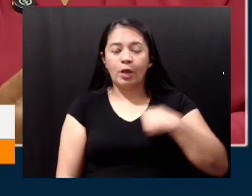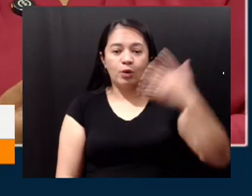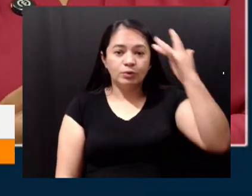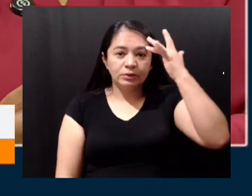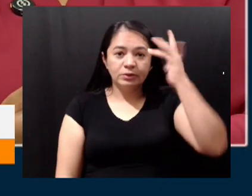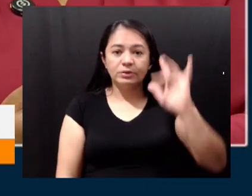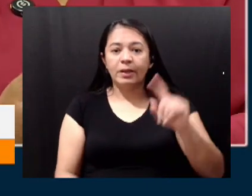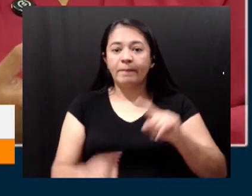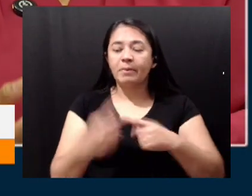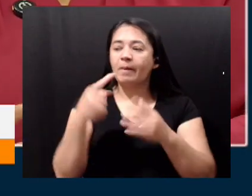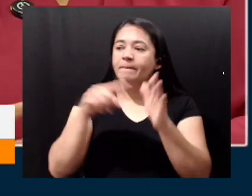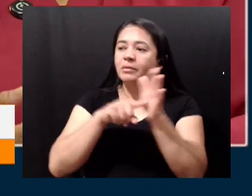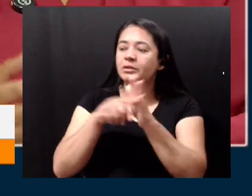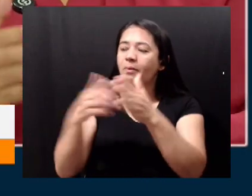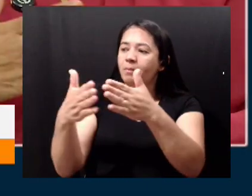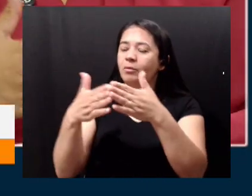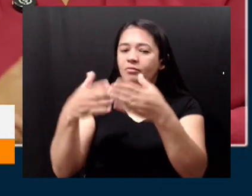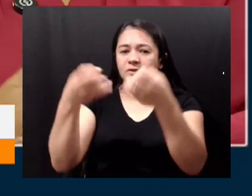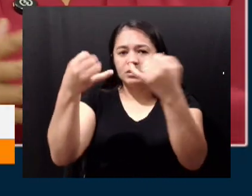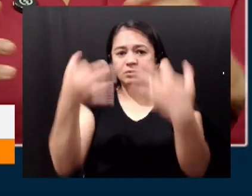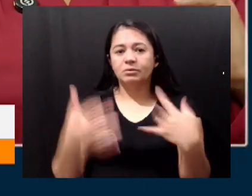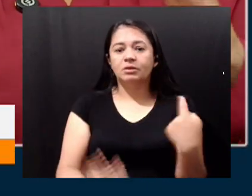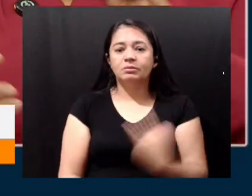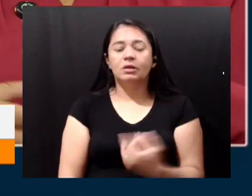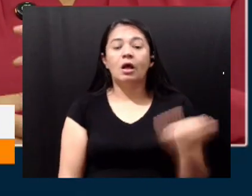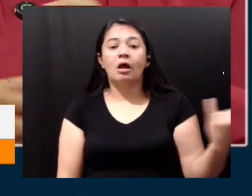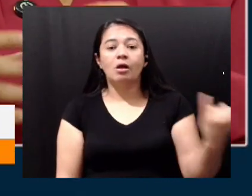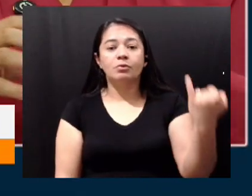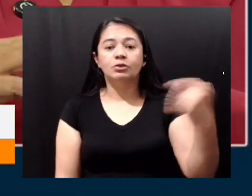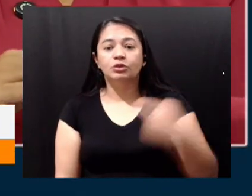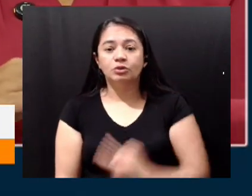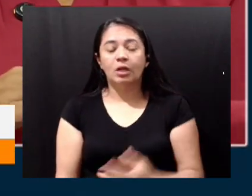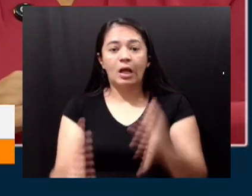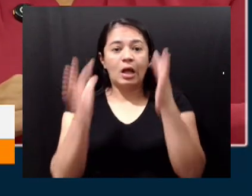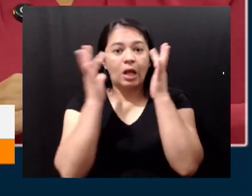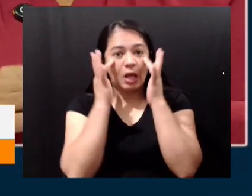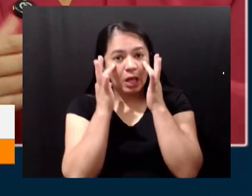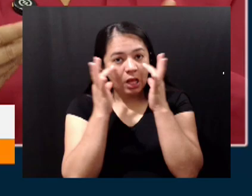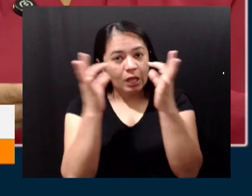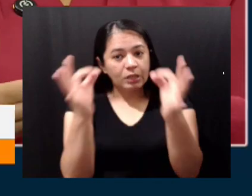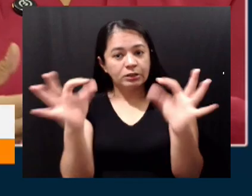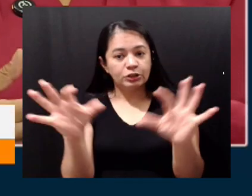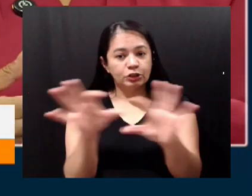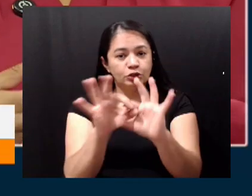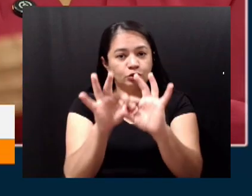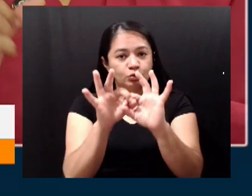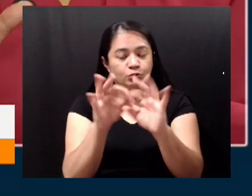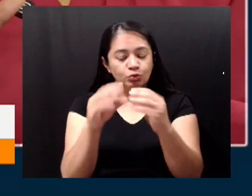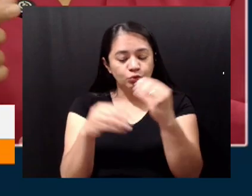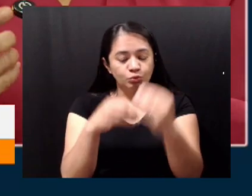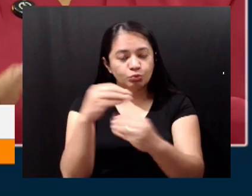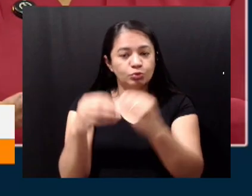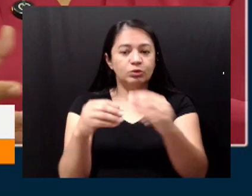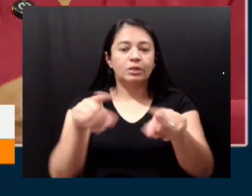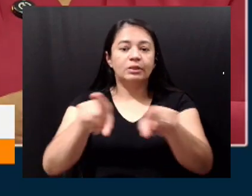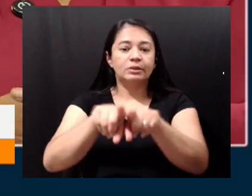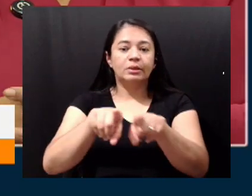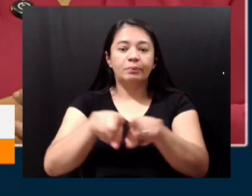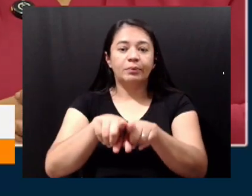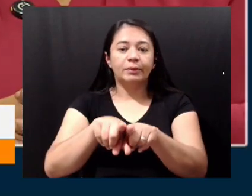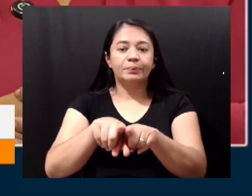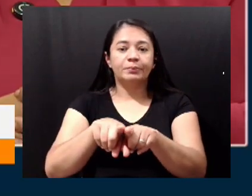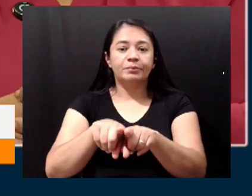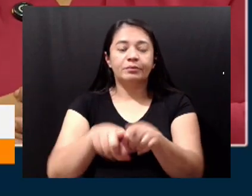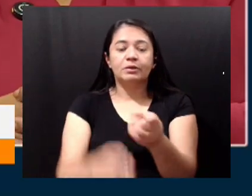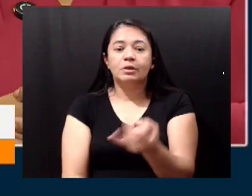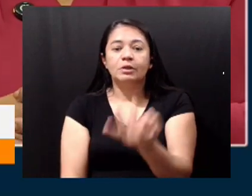você falasse para a gente a importância da gente estar atento à combinação de medicamentos e também à gramagem do